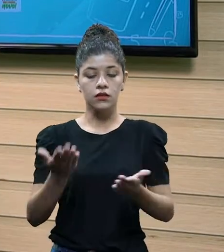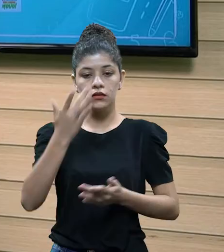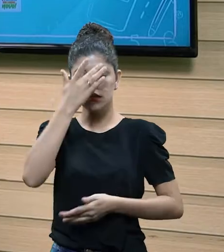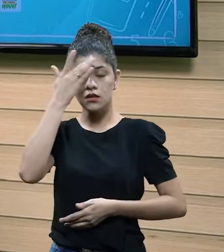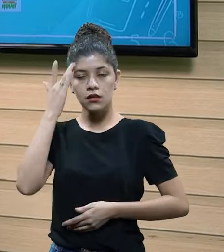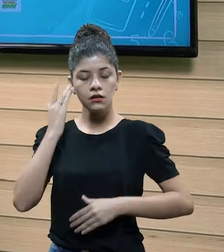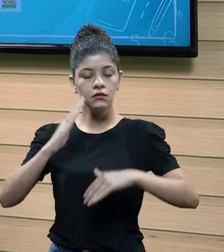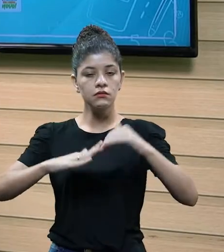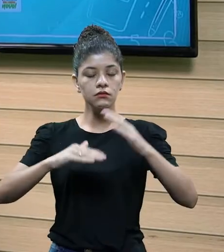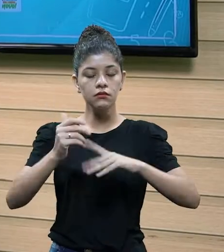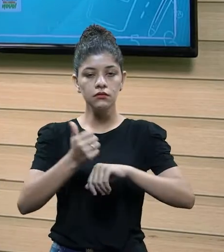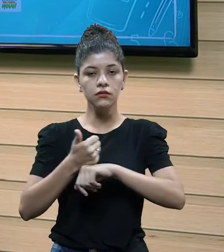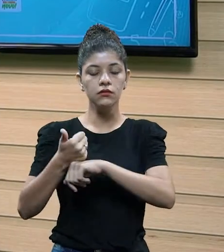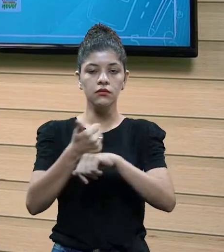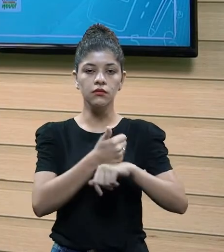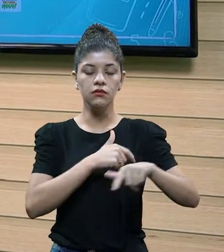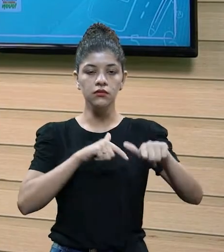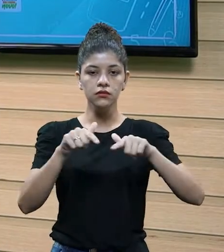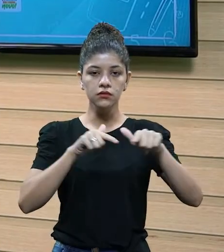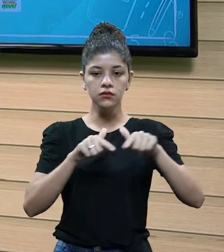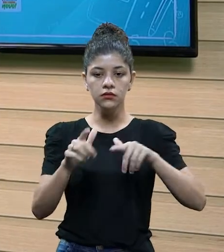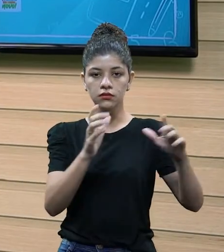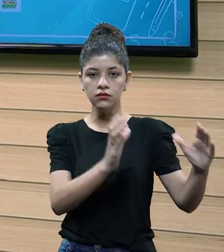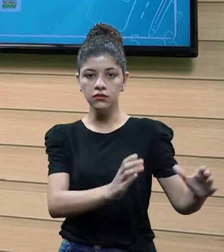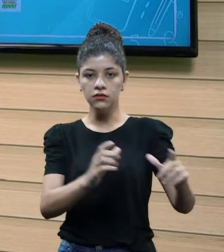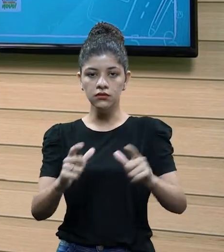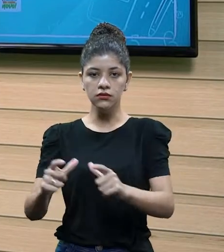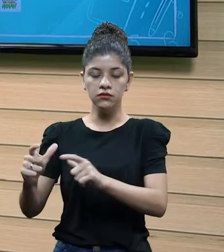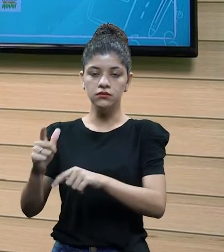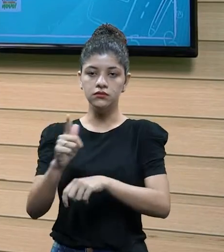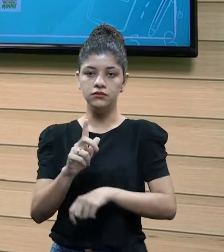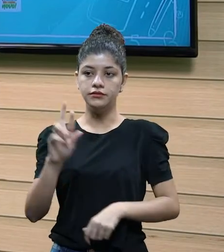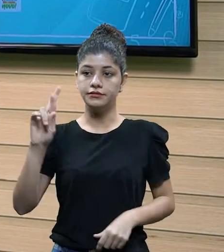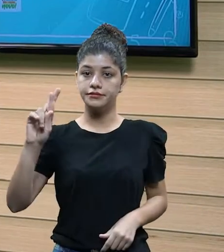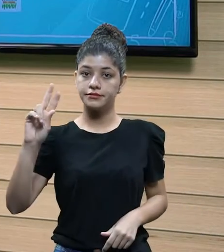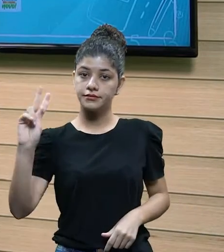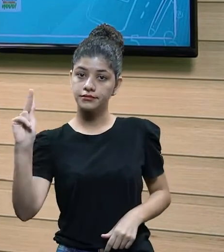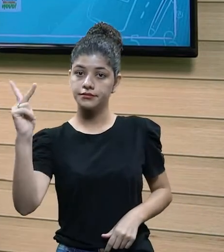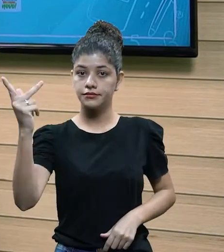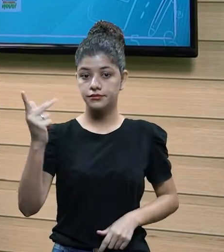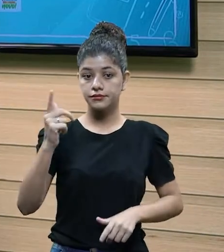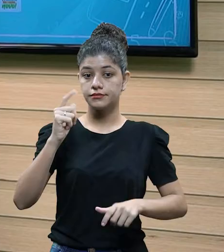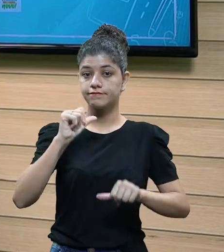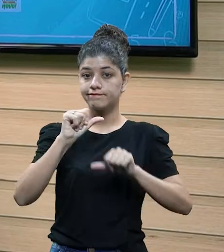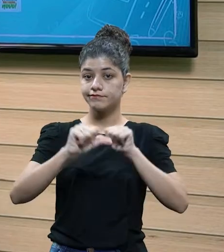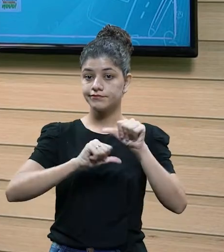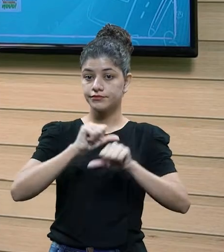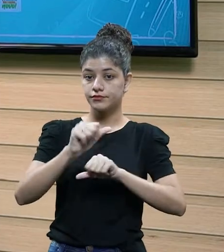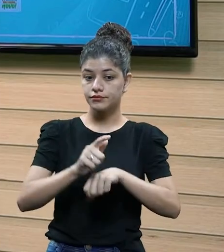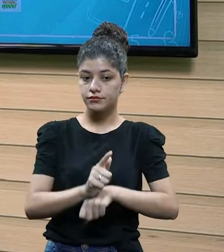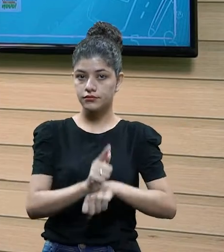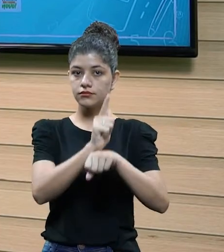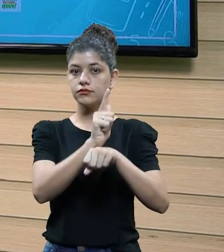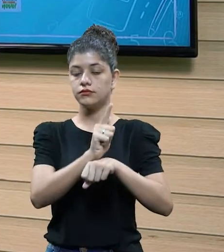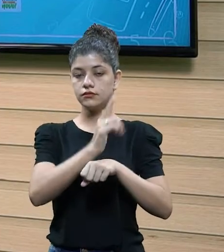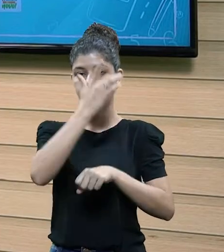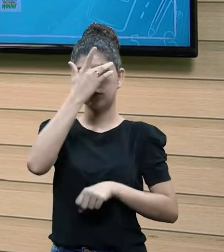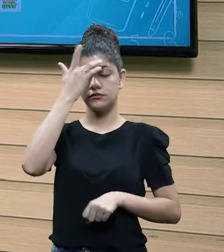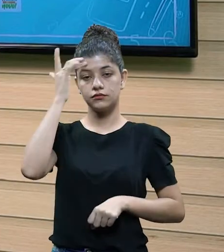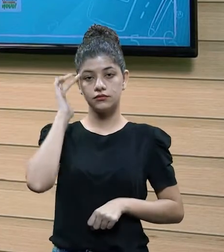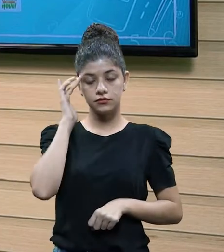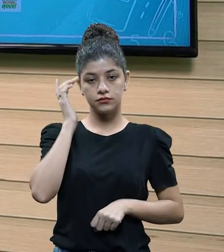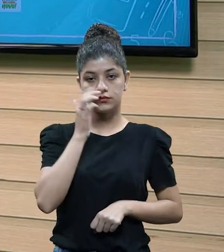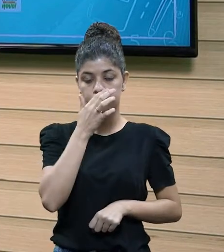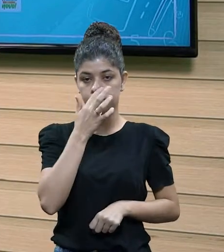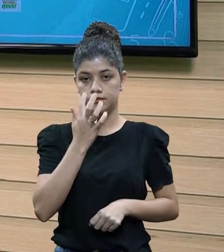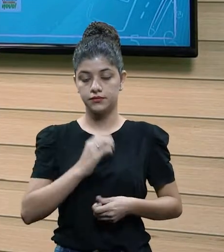os profissionais, quem trabalha nesse departamento conhecido como RH, está mudando essa nomenclatura de RH para a gestão de pessoas. E mais do